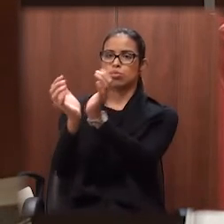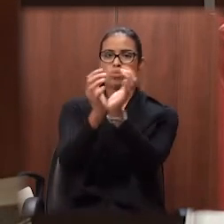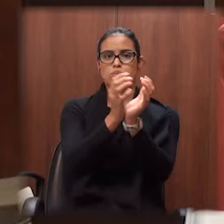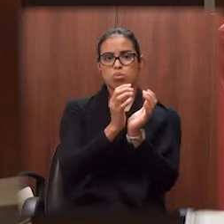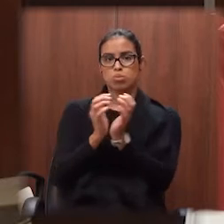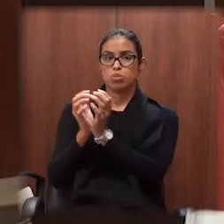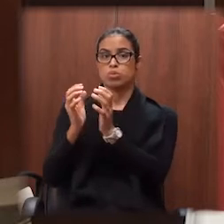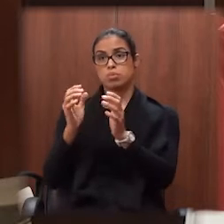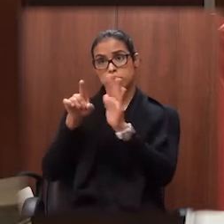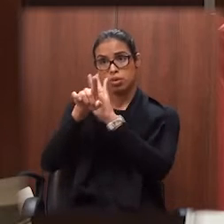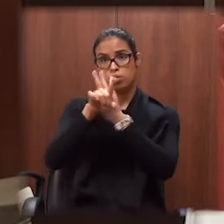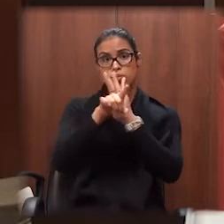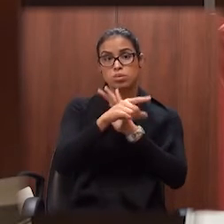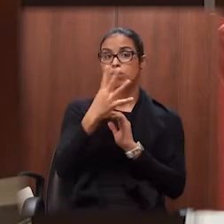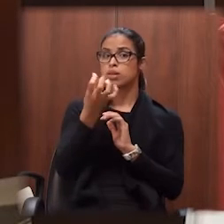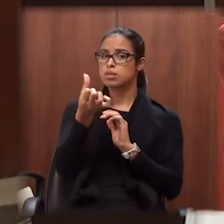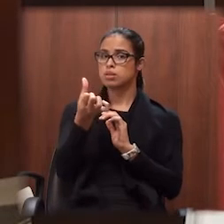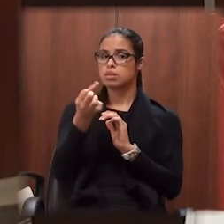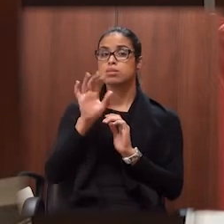sequer responderam.